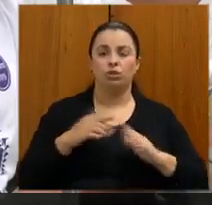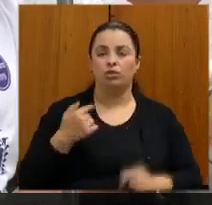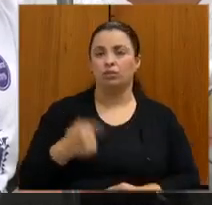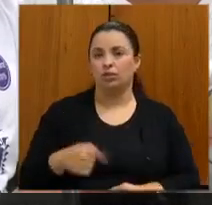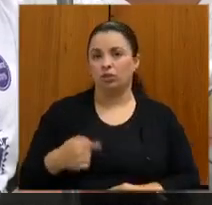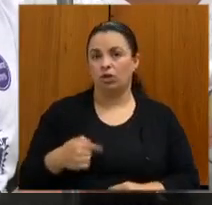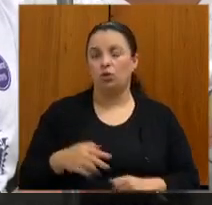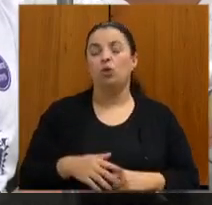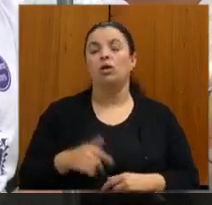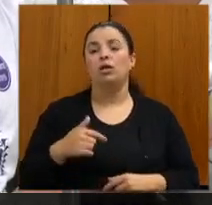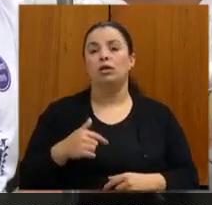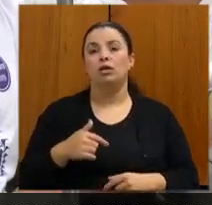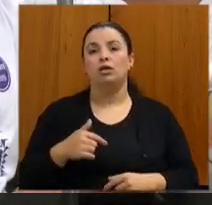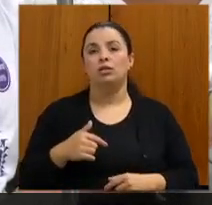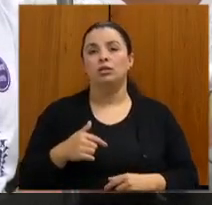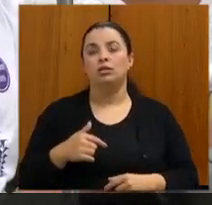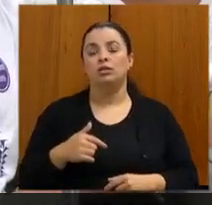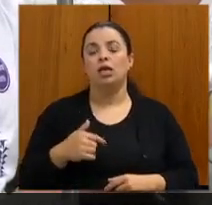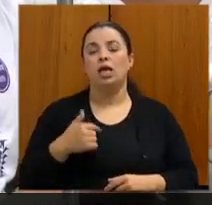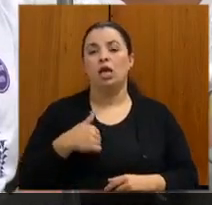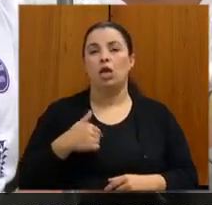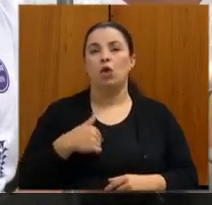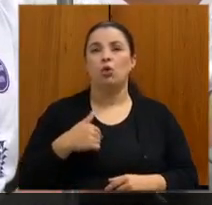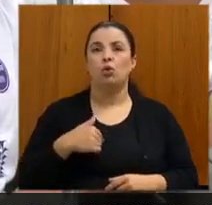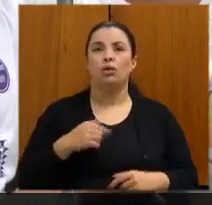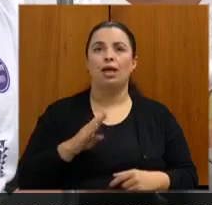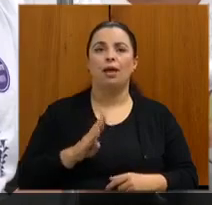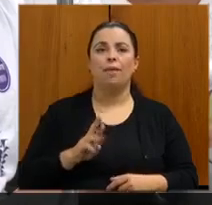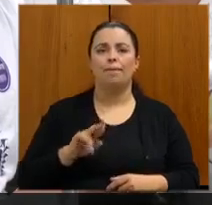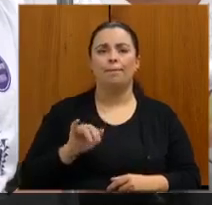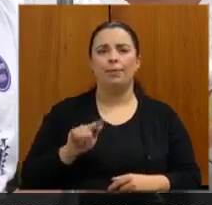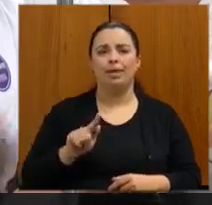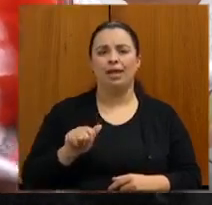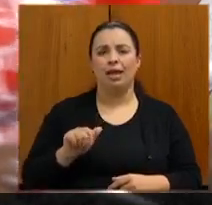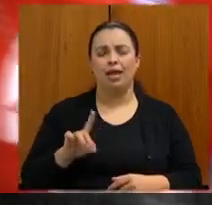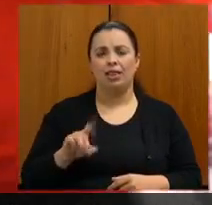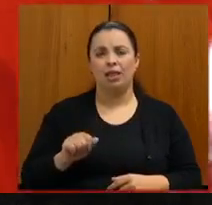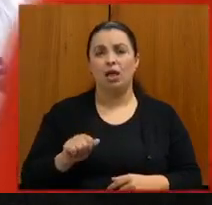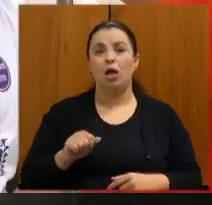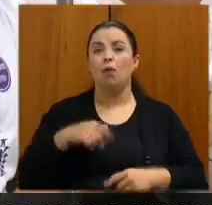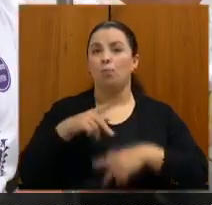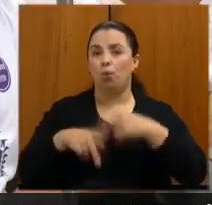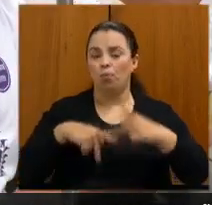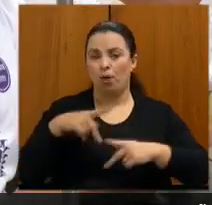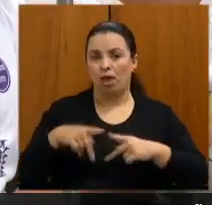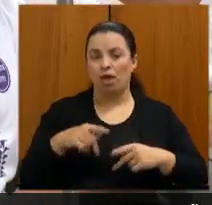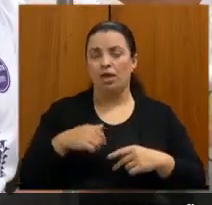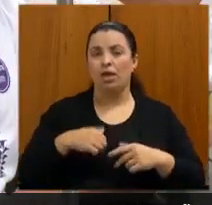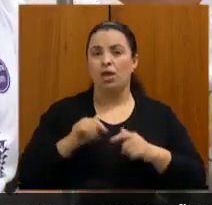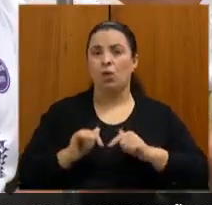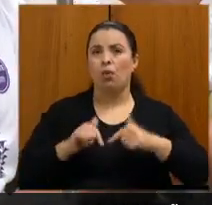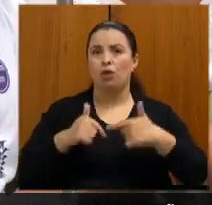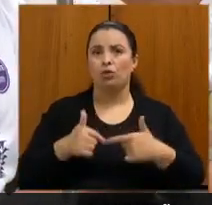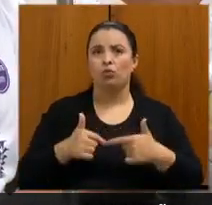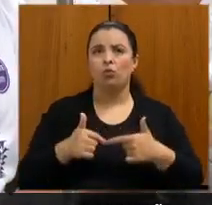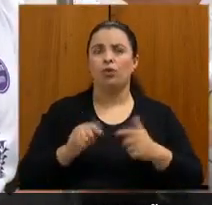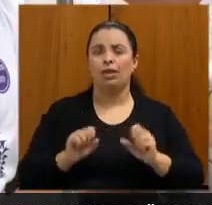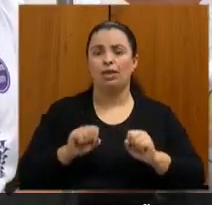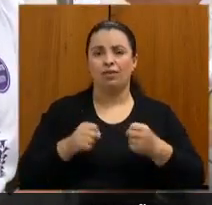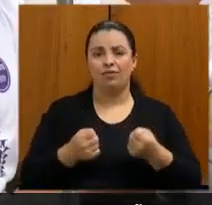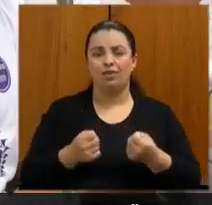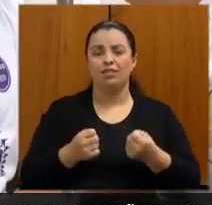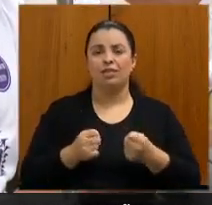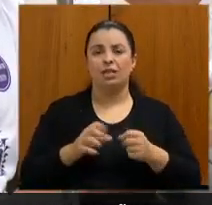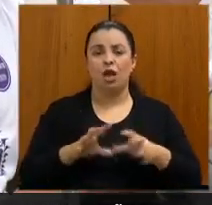eu tô nas brigadas populares e atua na defesa da falsidade de Deus